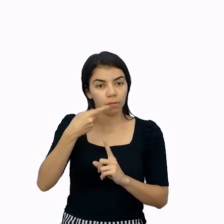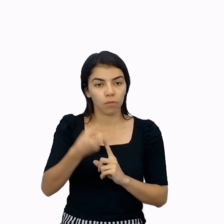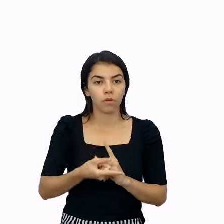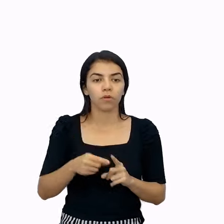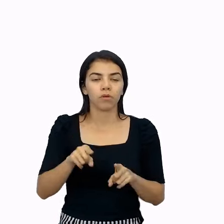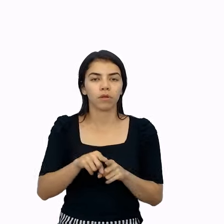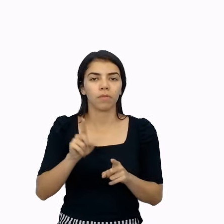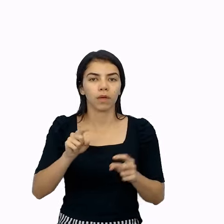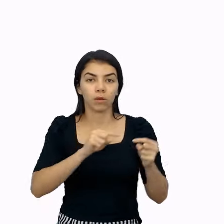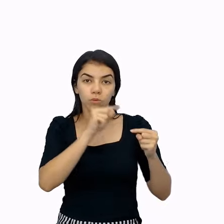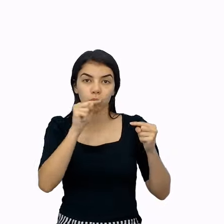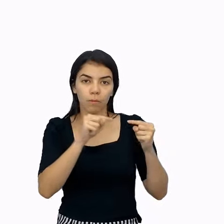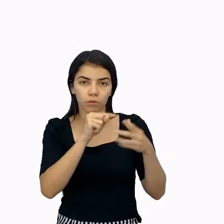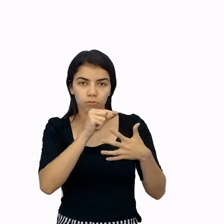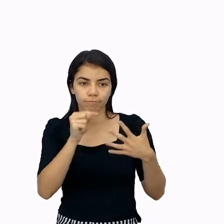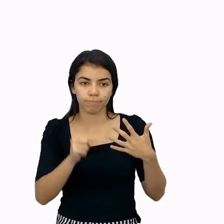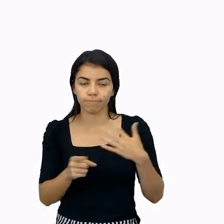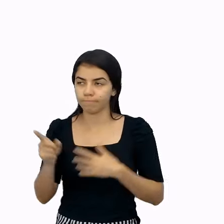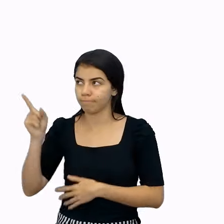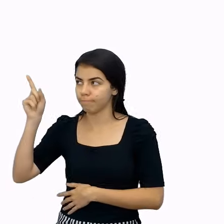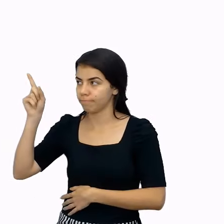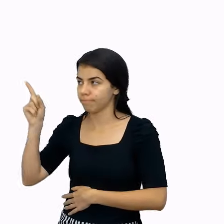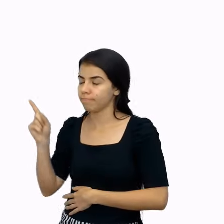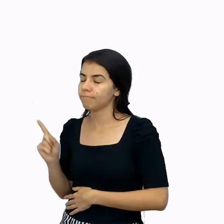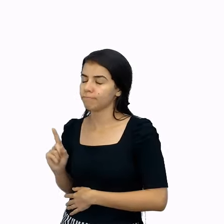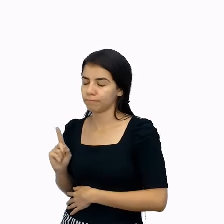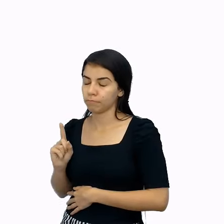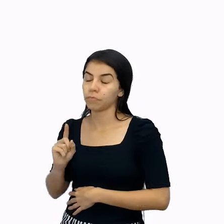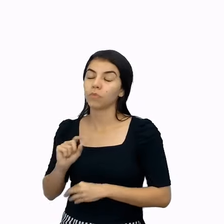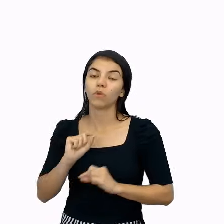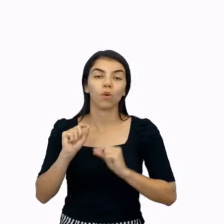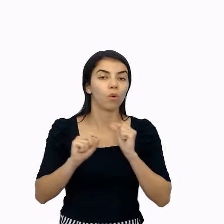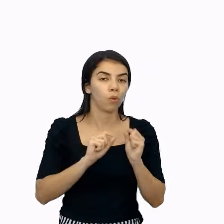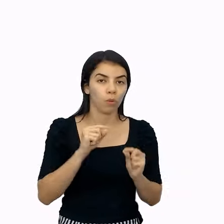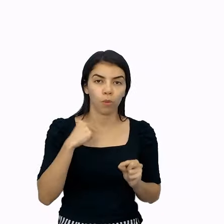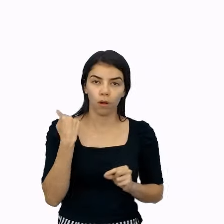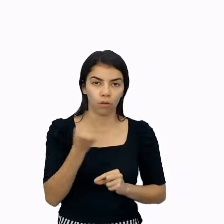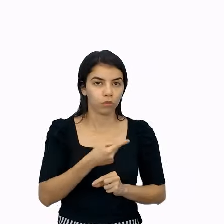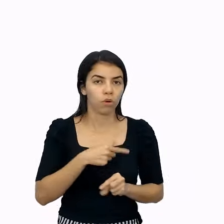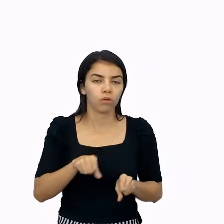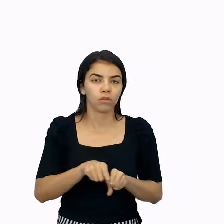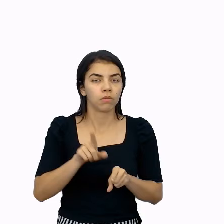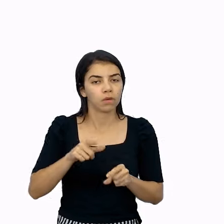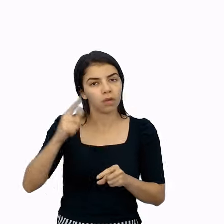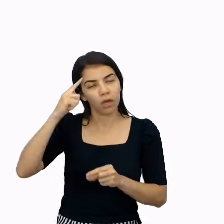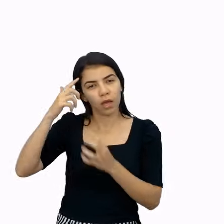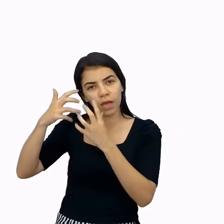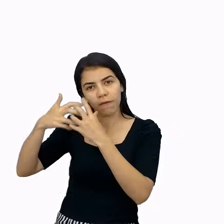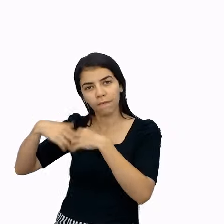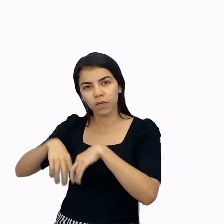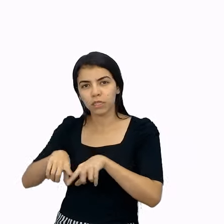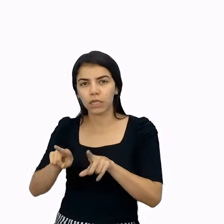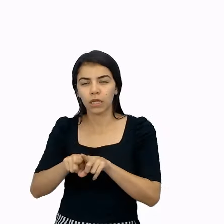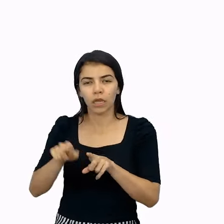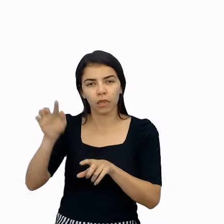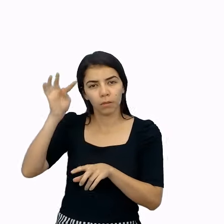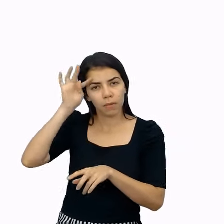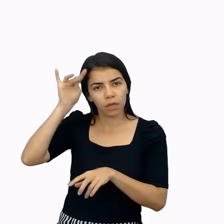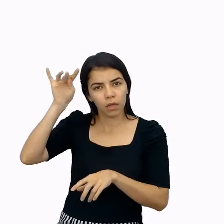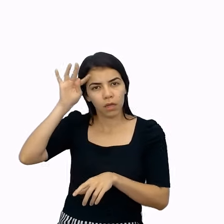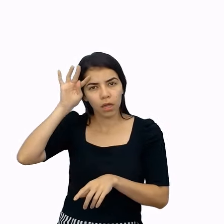aqui os objetivos. Isto. Quais são os nossos objetivos, então? Refletir sobre aspectos teóricos